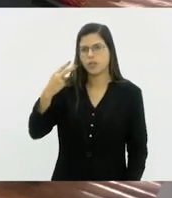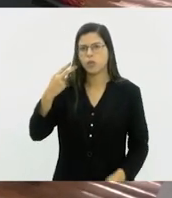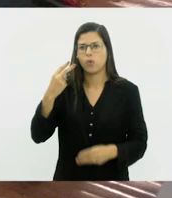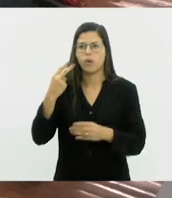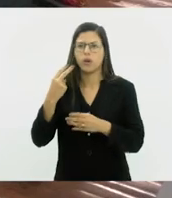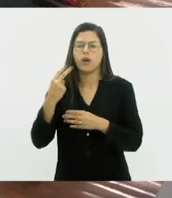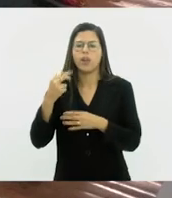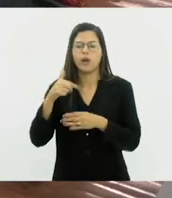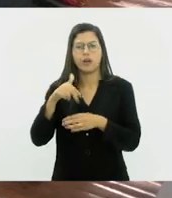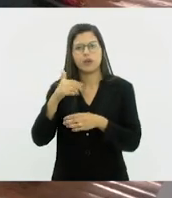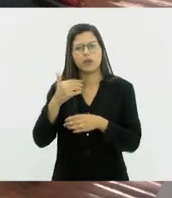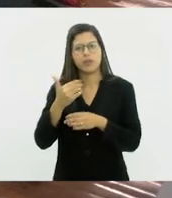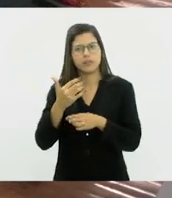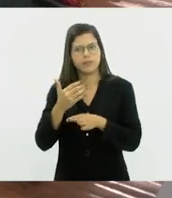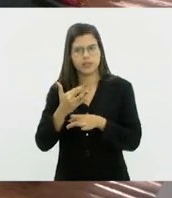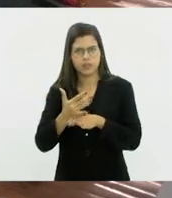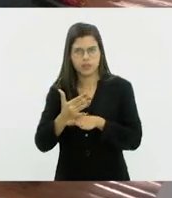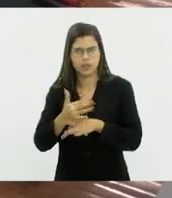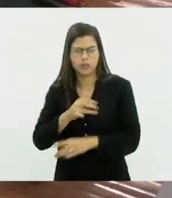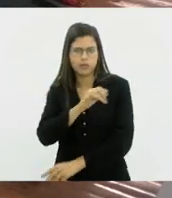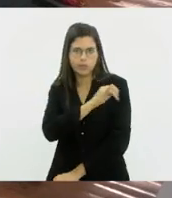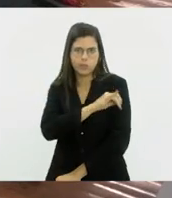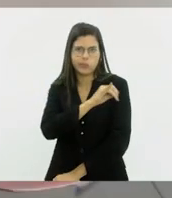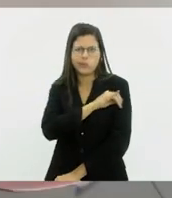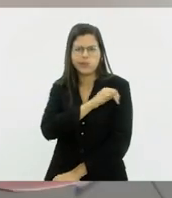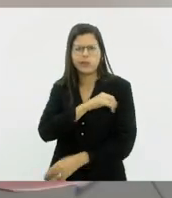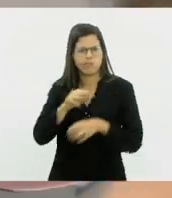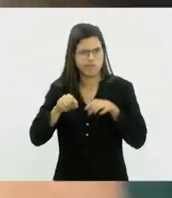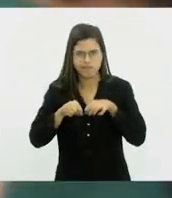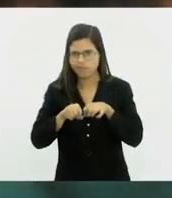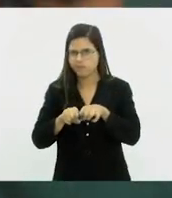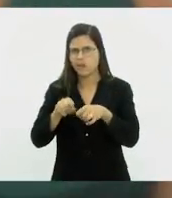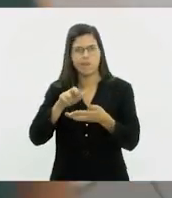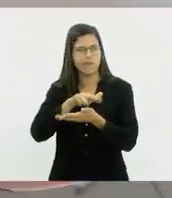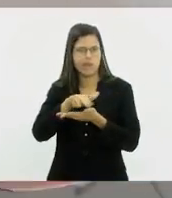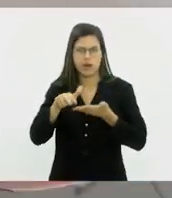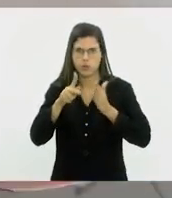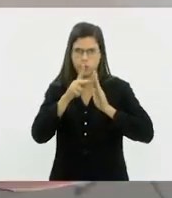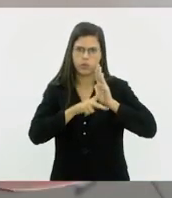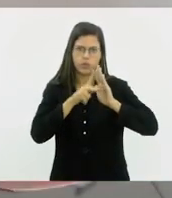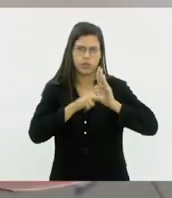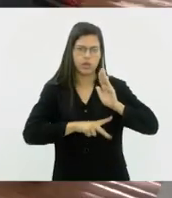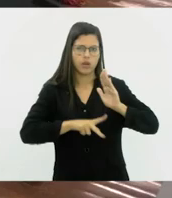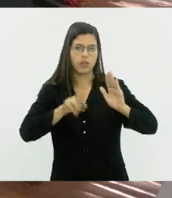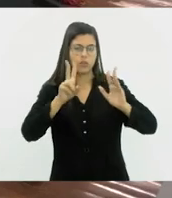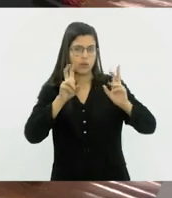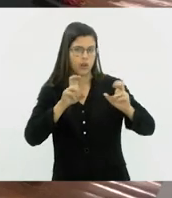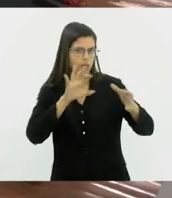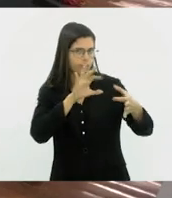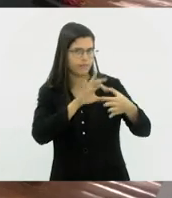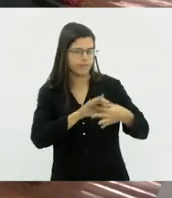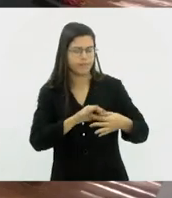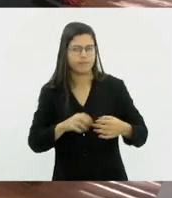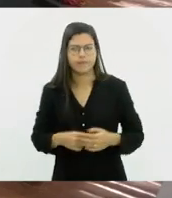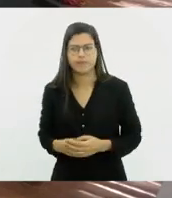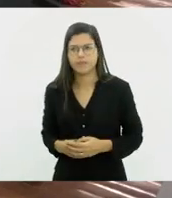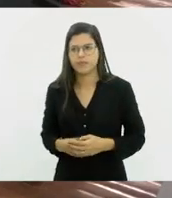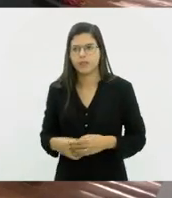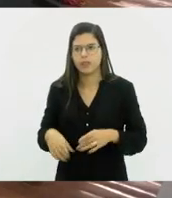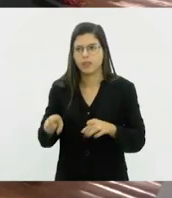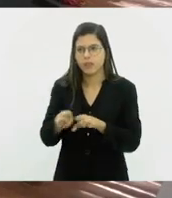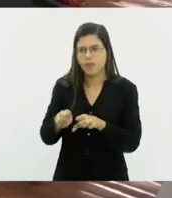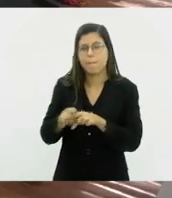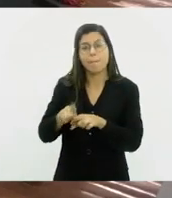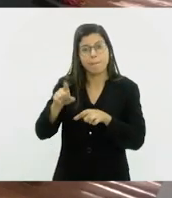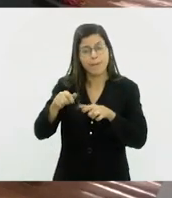Janeiro e é Nossa parceira tem vários projetos sobre esse tema também é uma usual